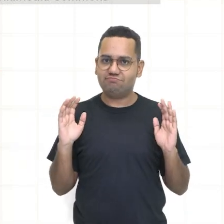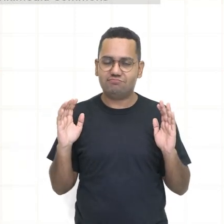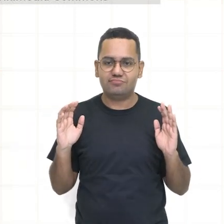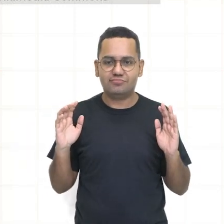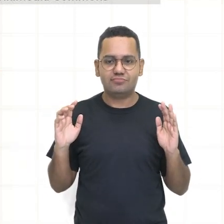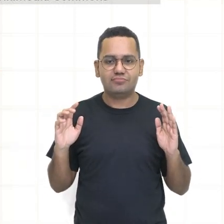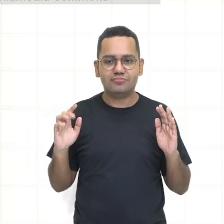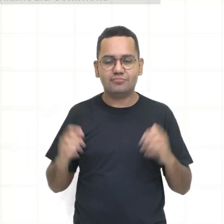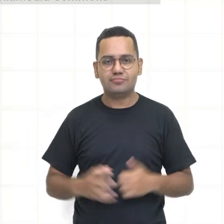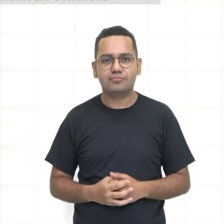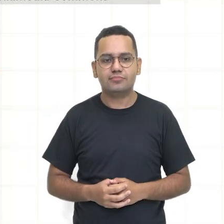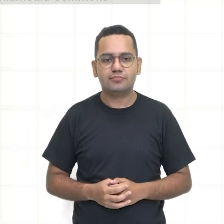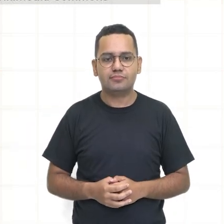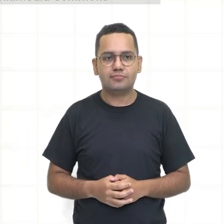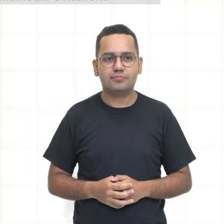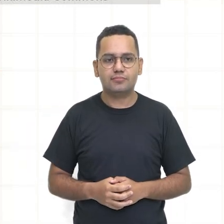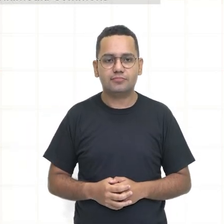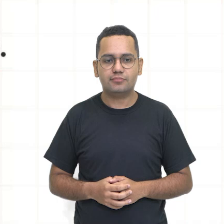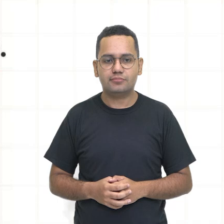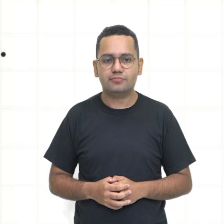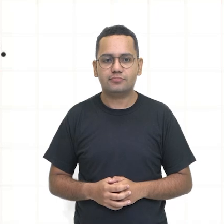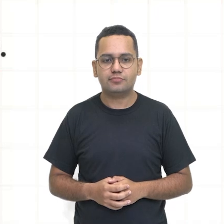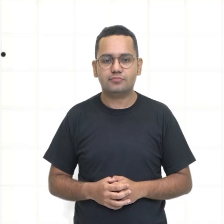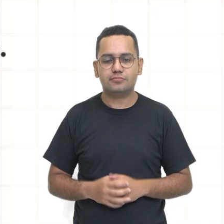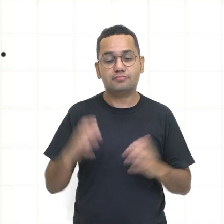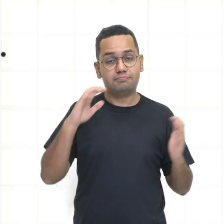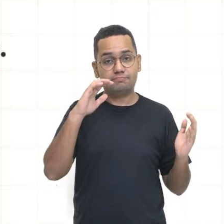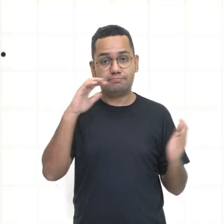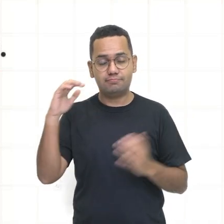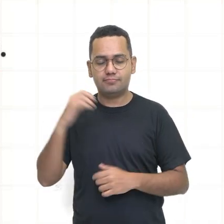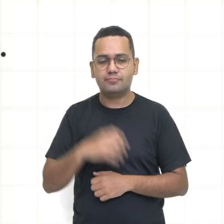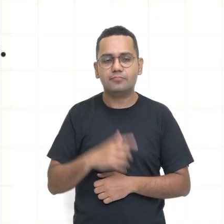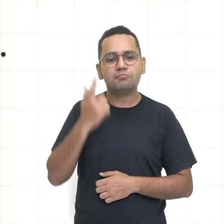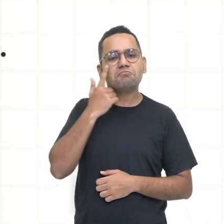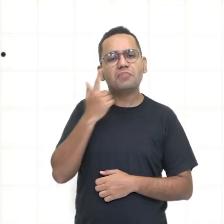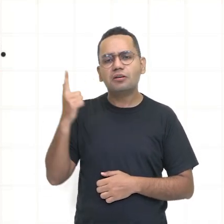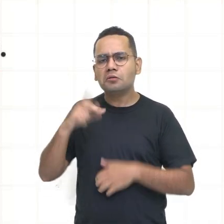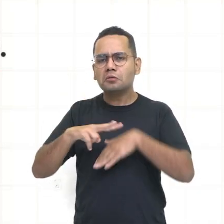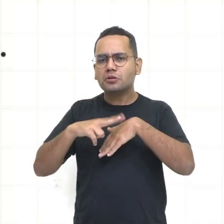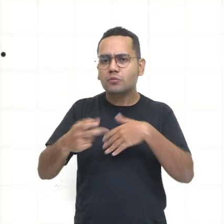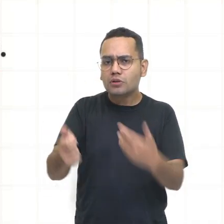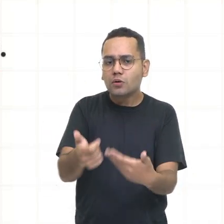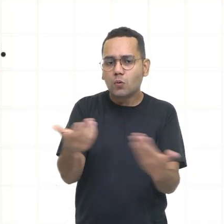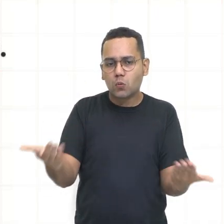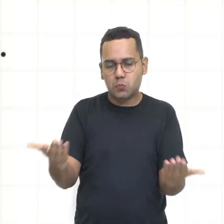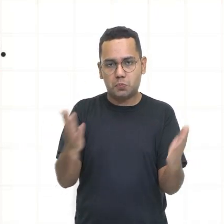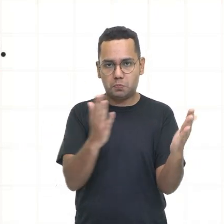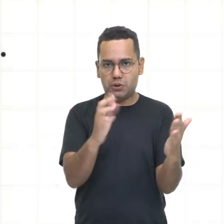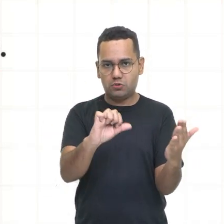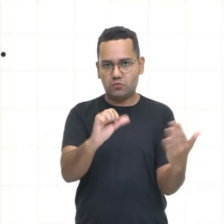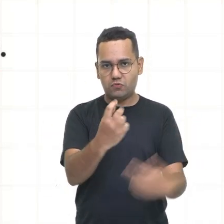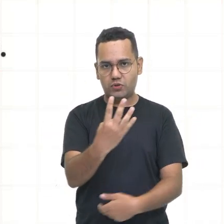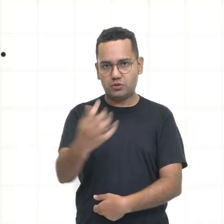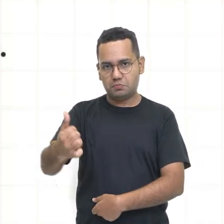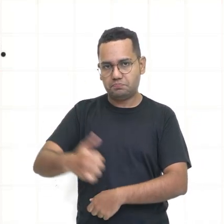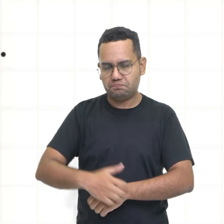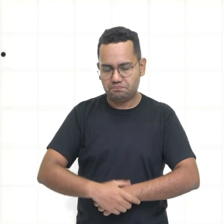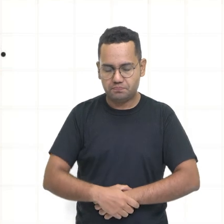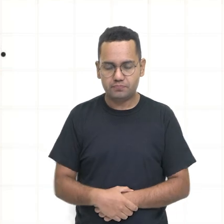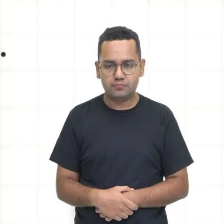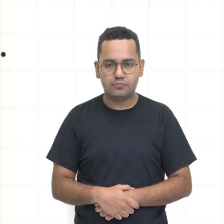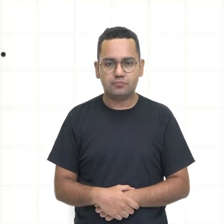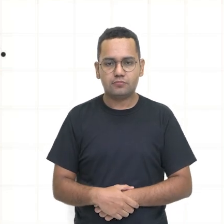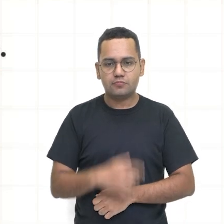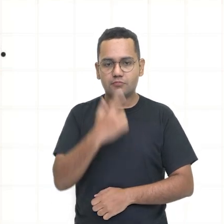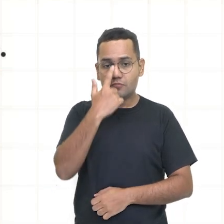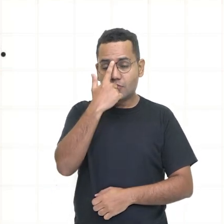beneficiar. E quais foram as consequências da Operação Barbarossa de 1941?